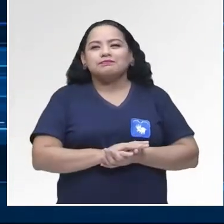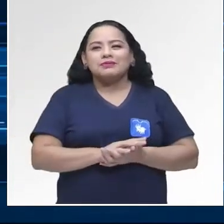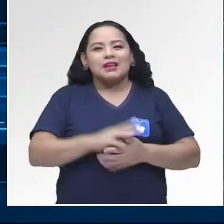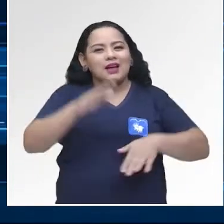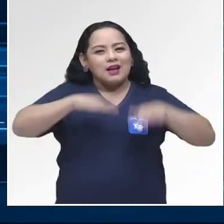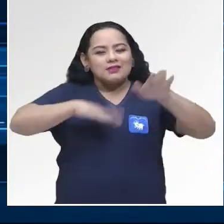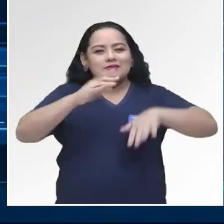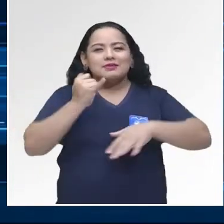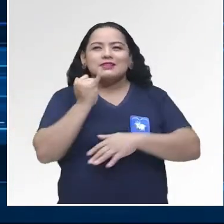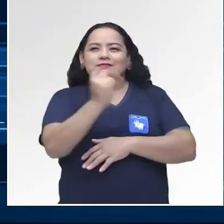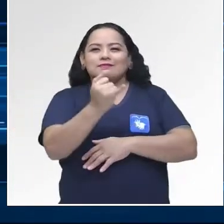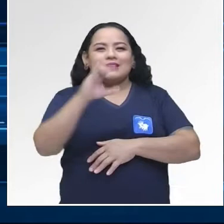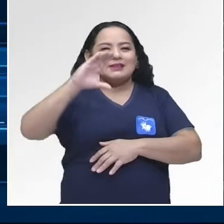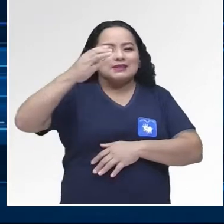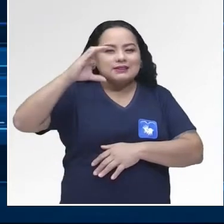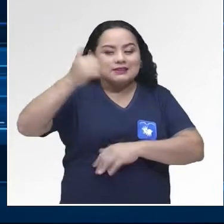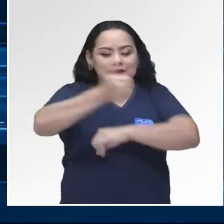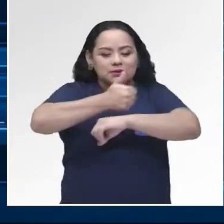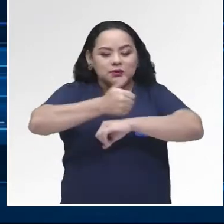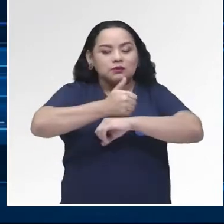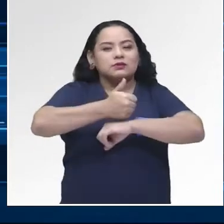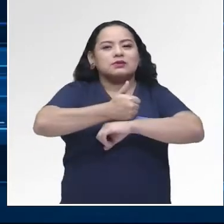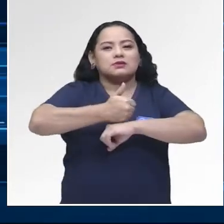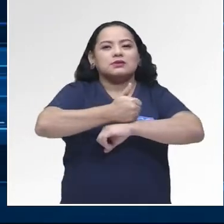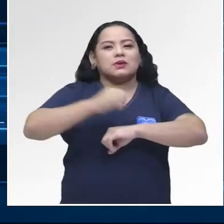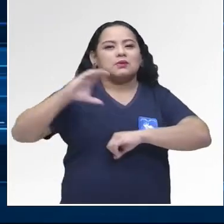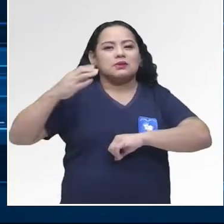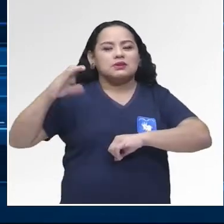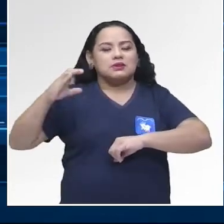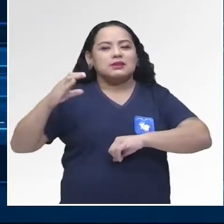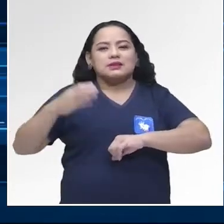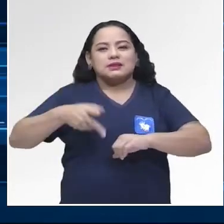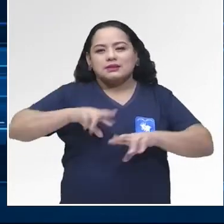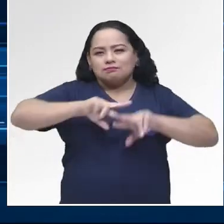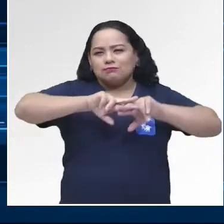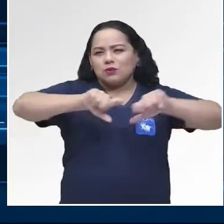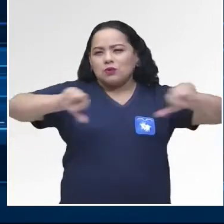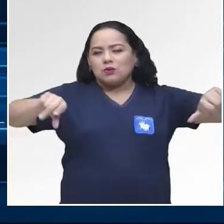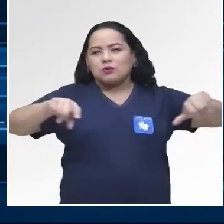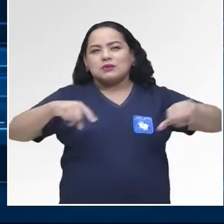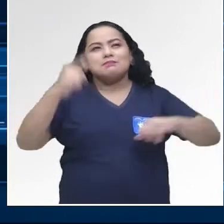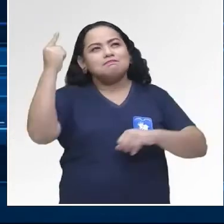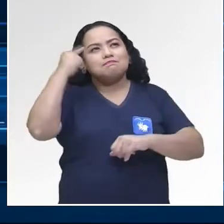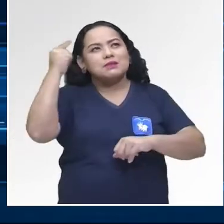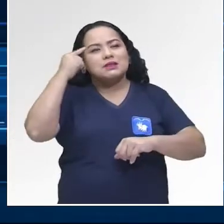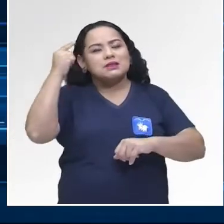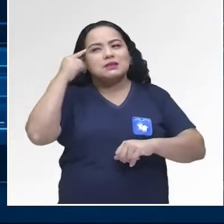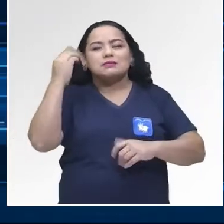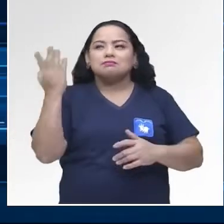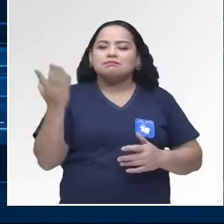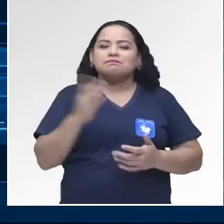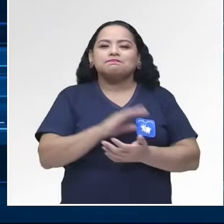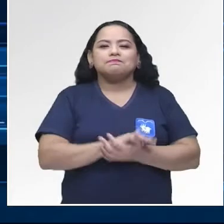gente fala de ciência e cientista, tem muita coisa, né, que nos remete a isso.